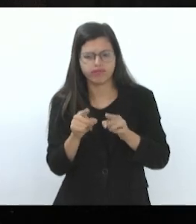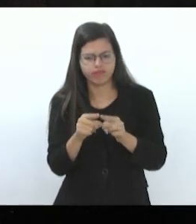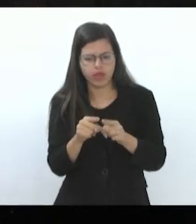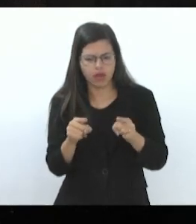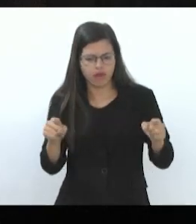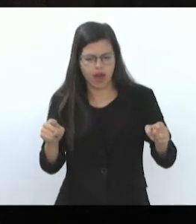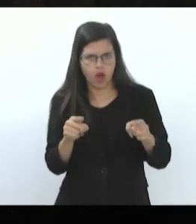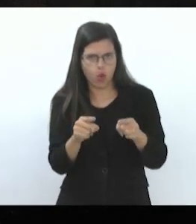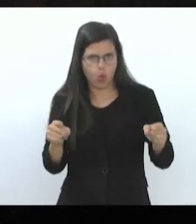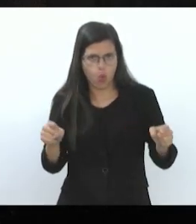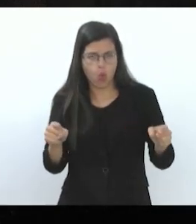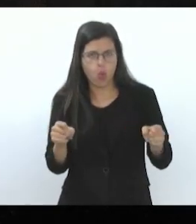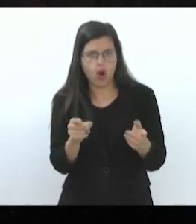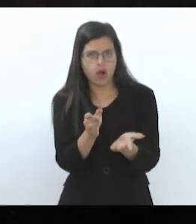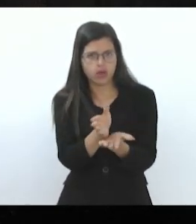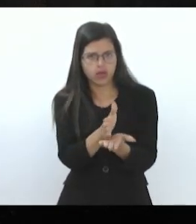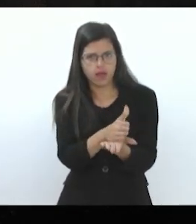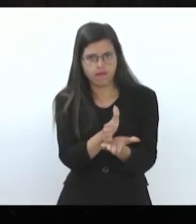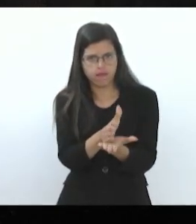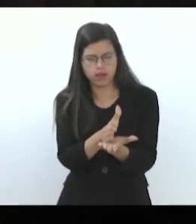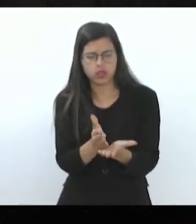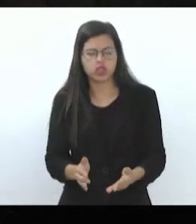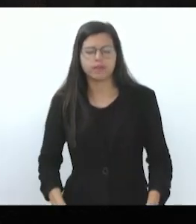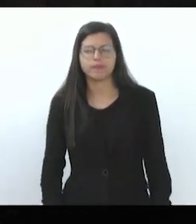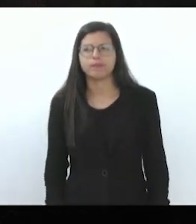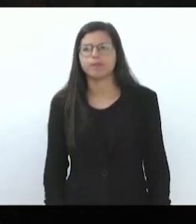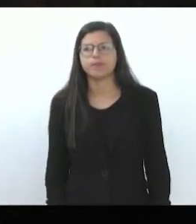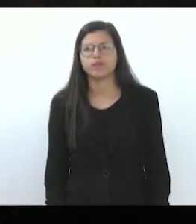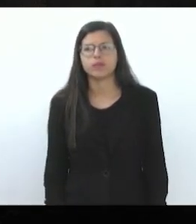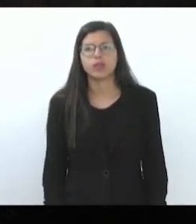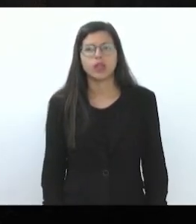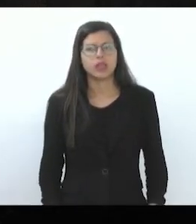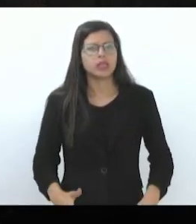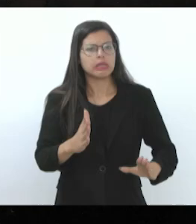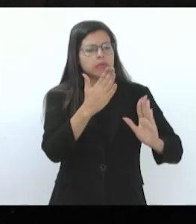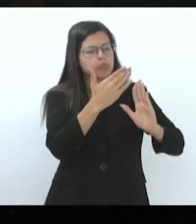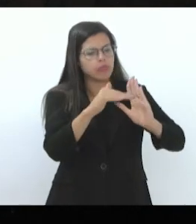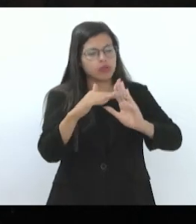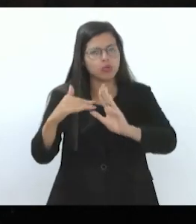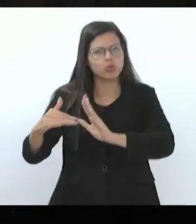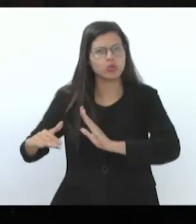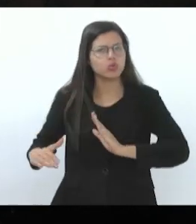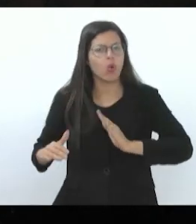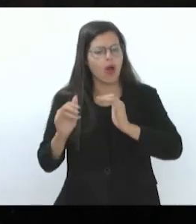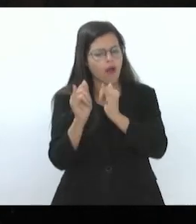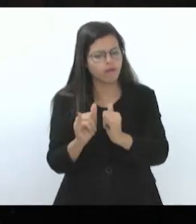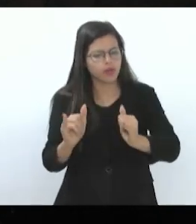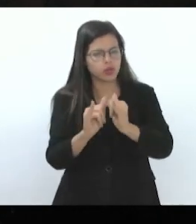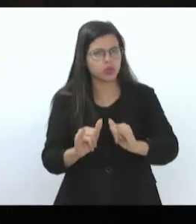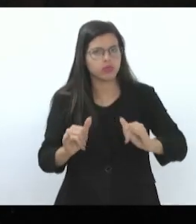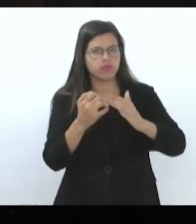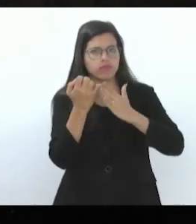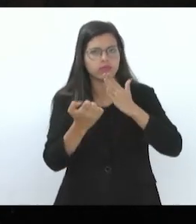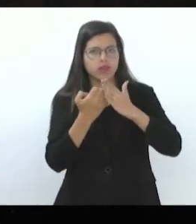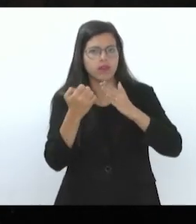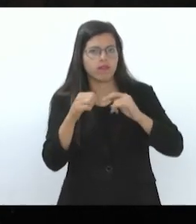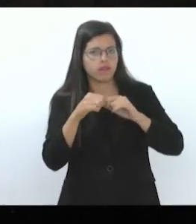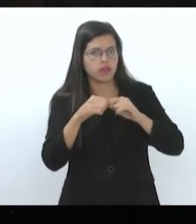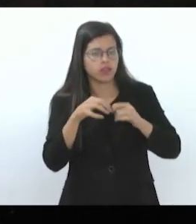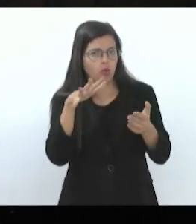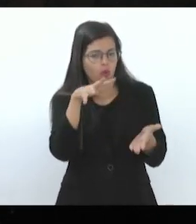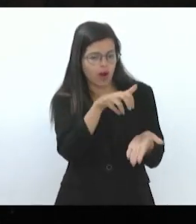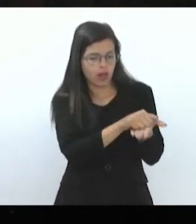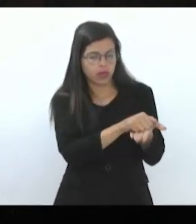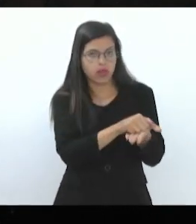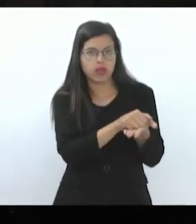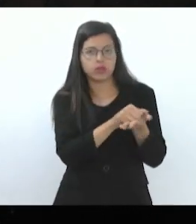Mas só definiu a largura da faixa. E enviou para as concessionárias fazerem os cadastros das adutoras e